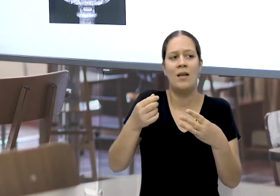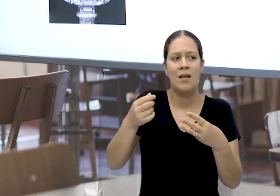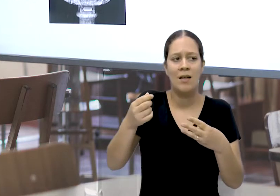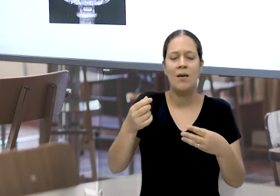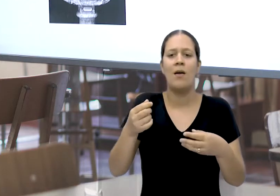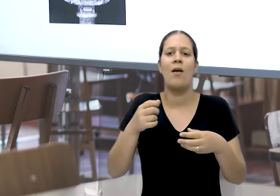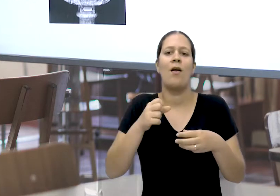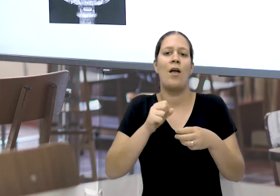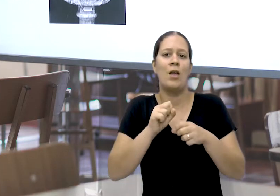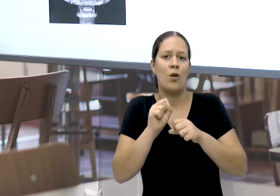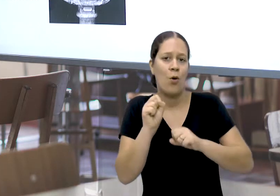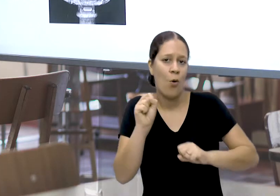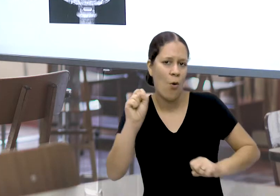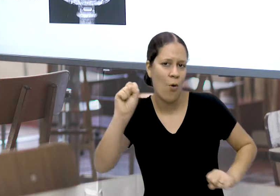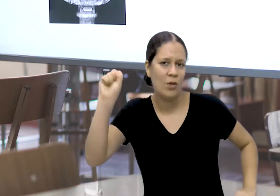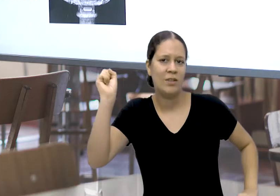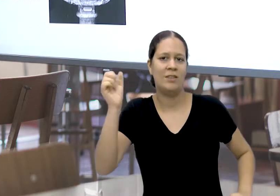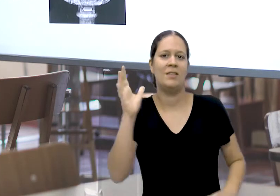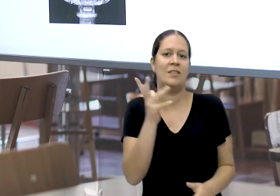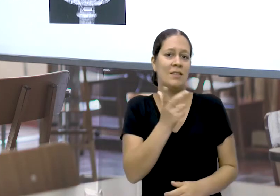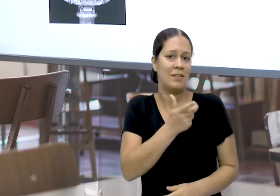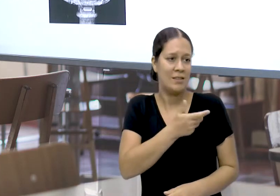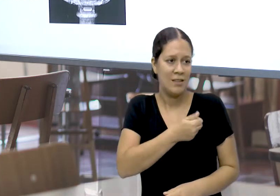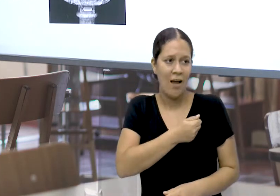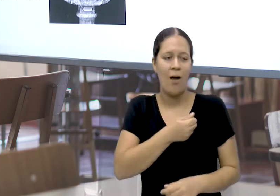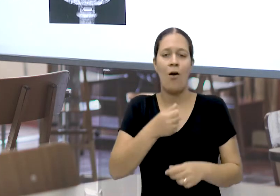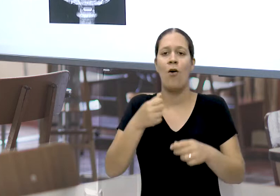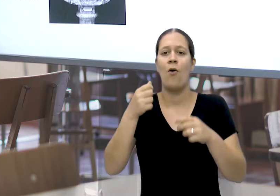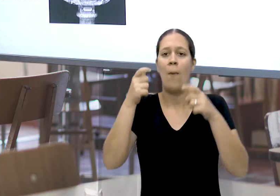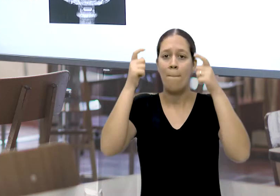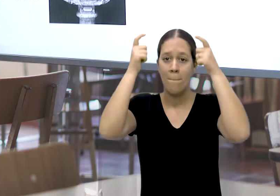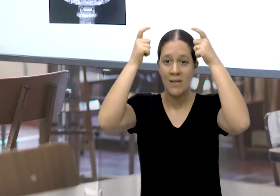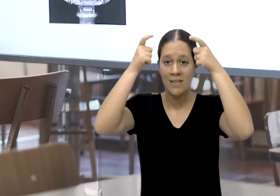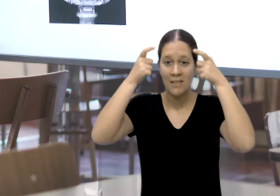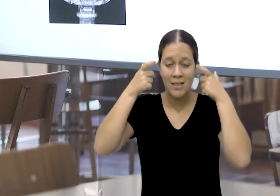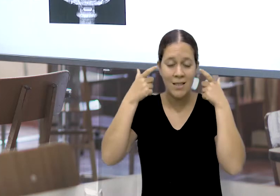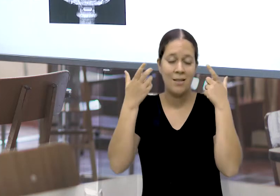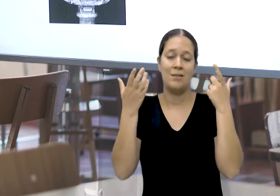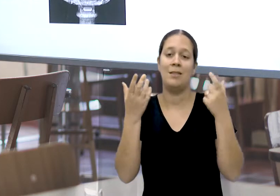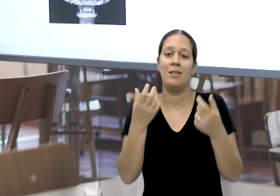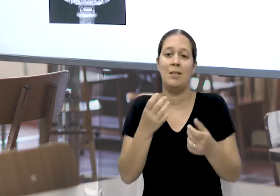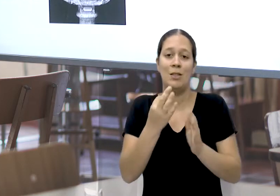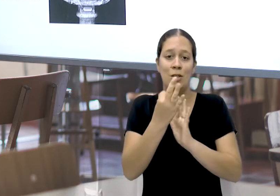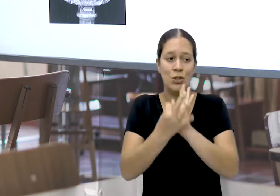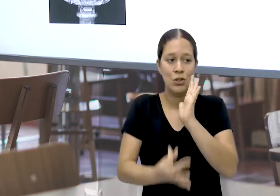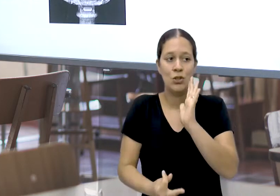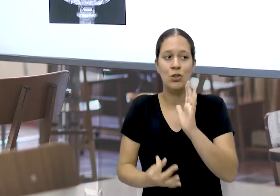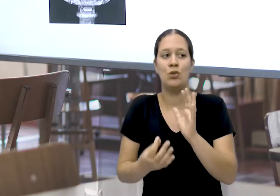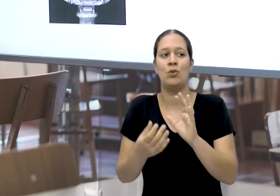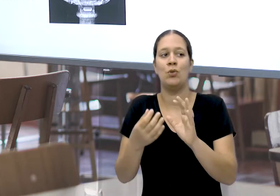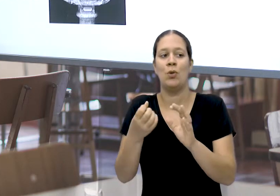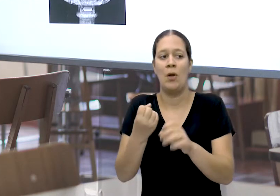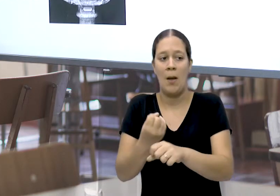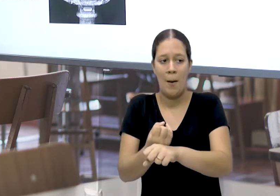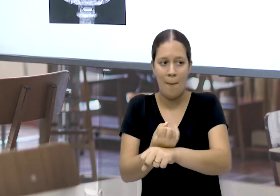tenha algo mais de prosa. Acho que você lembra o que é prosa.